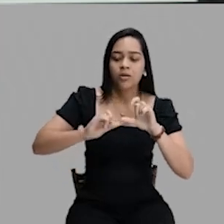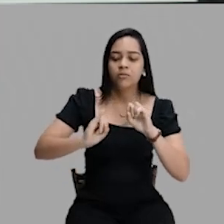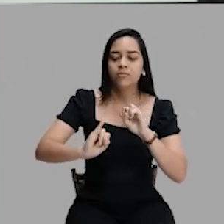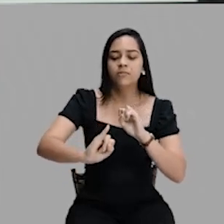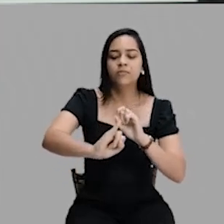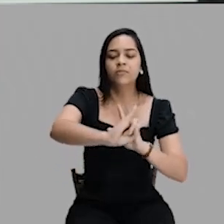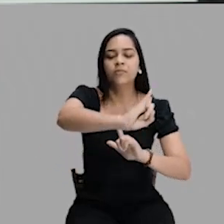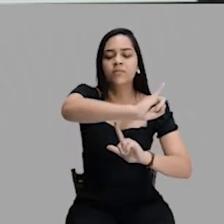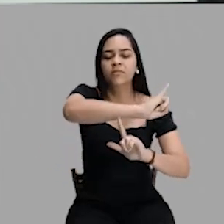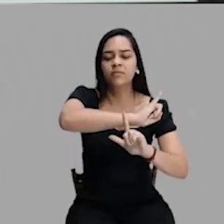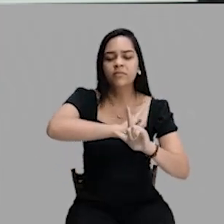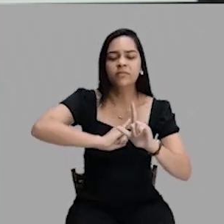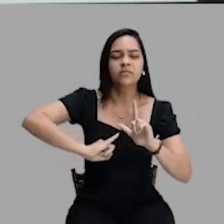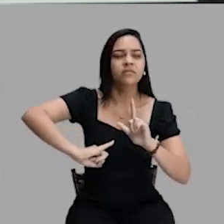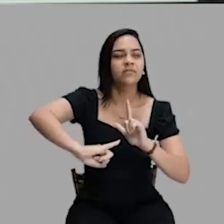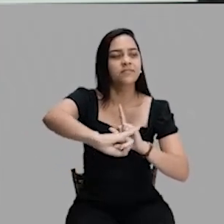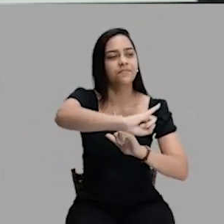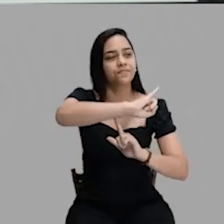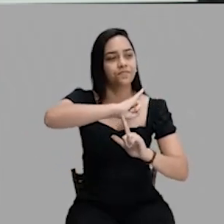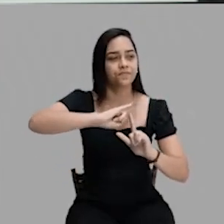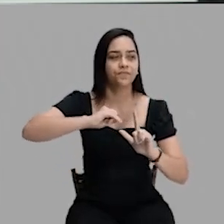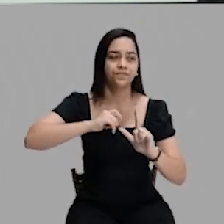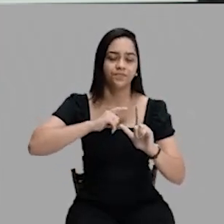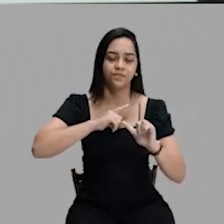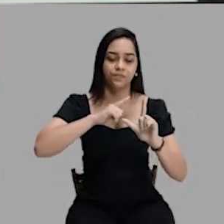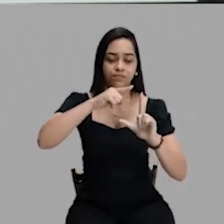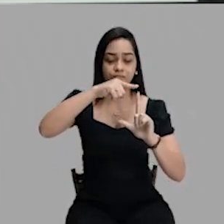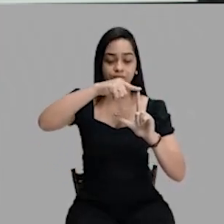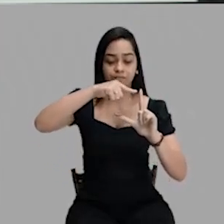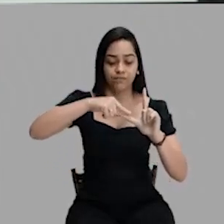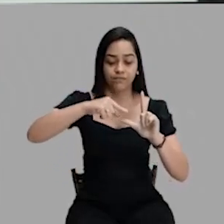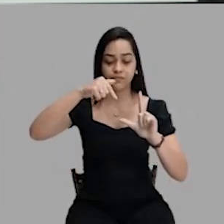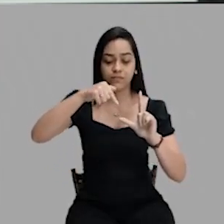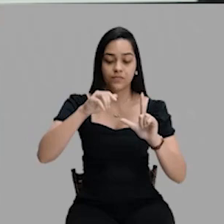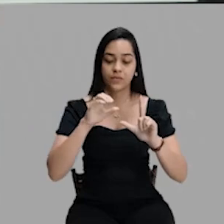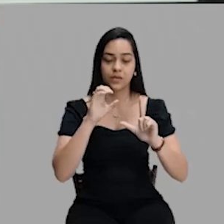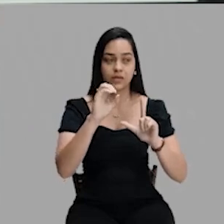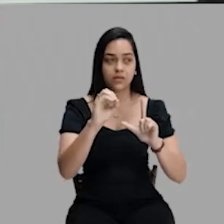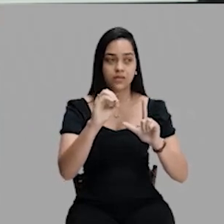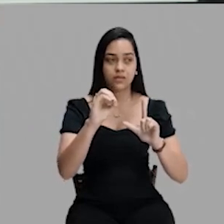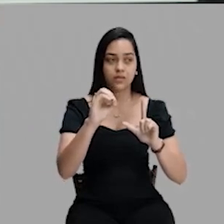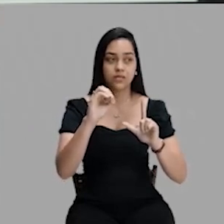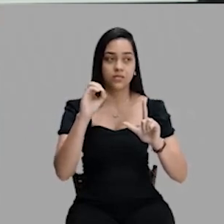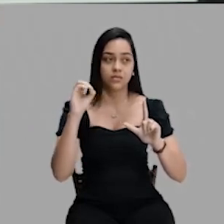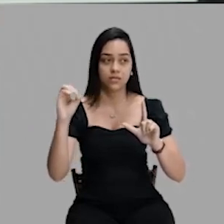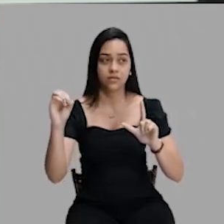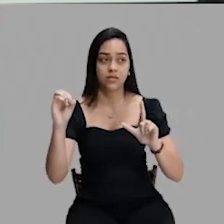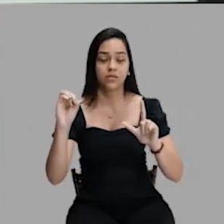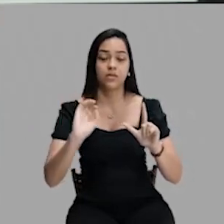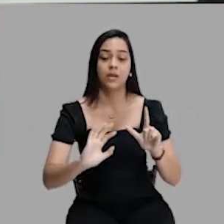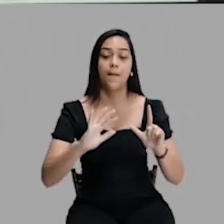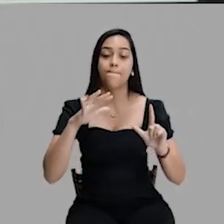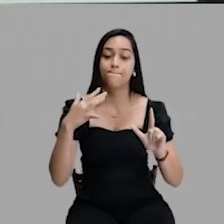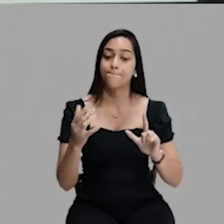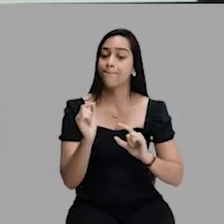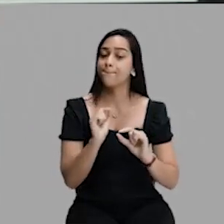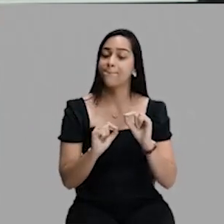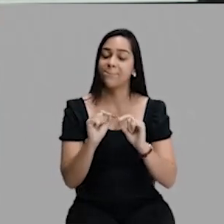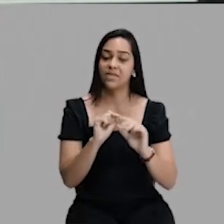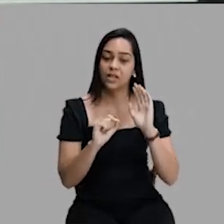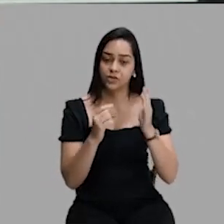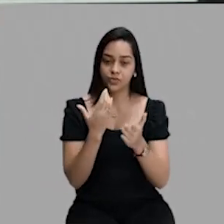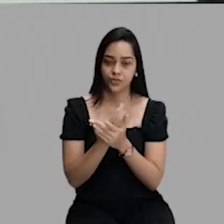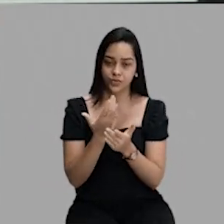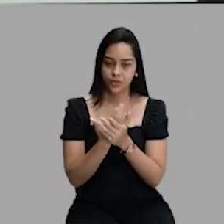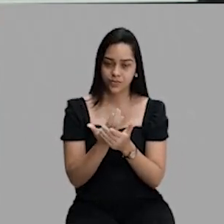né? Está aqui a origem, né, do meu centro de eixos. Essa é a origem 0, 0. Então, nesse caso aqui, que nós vimos isso